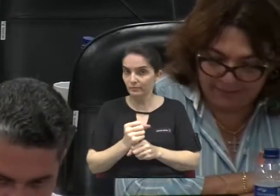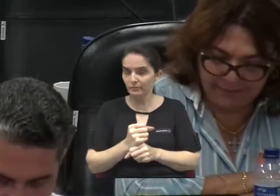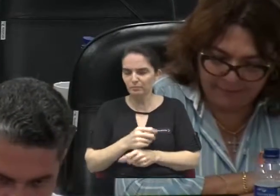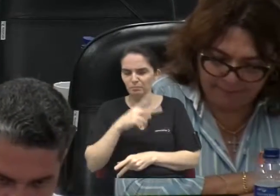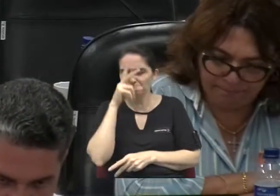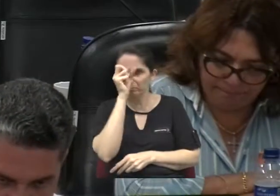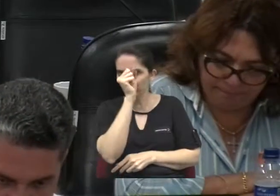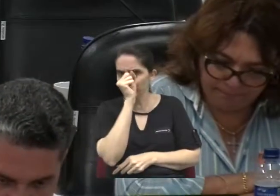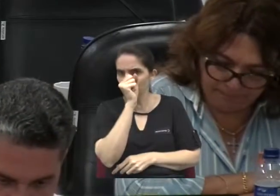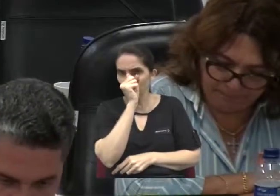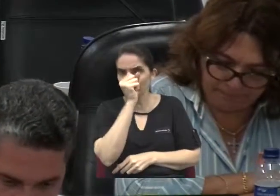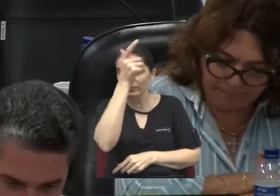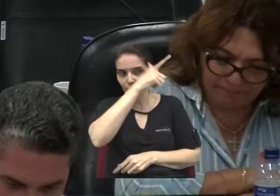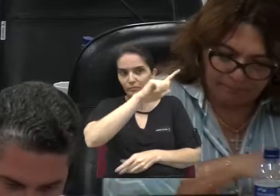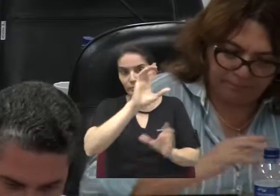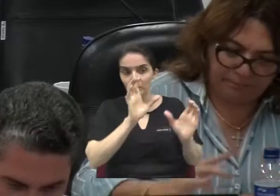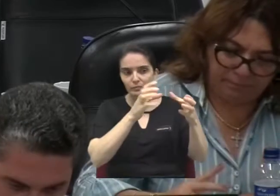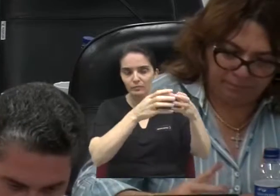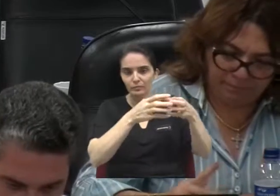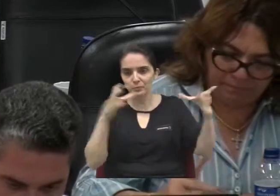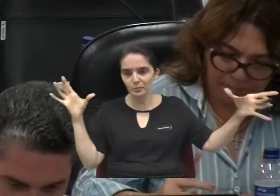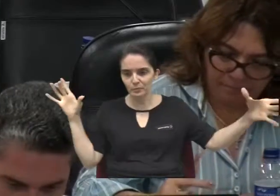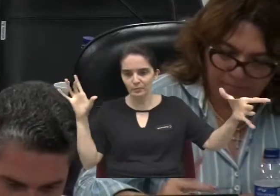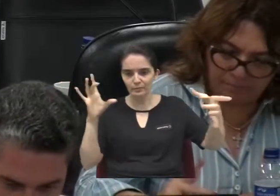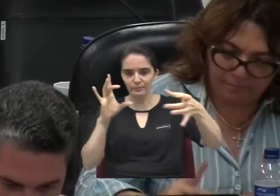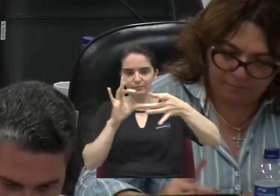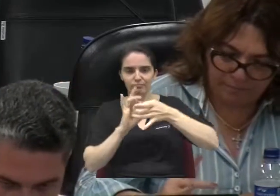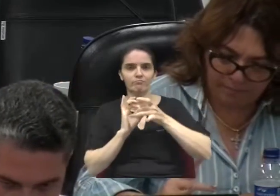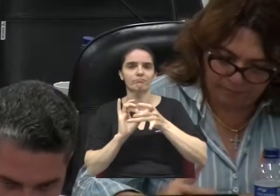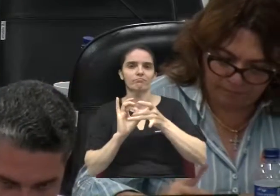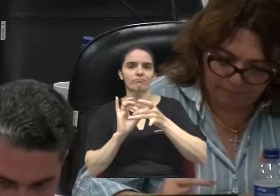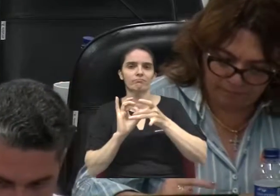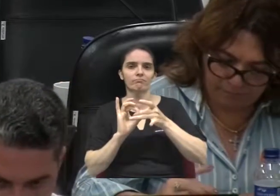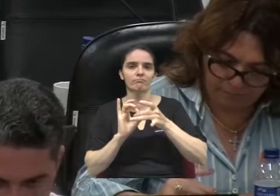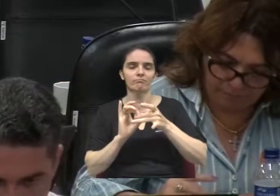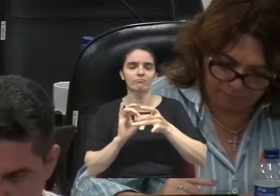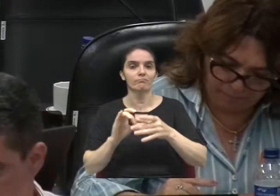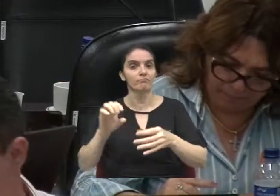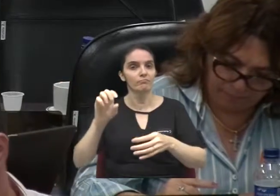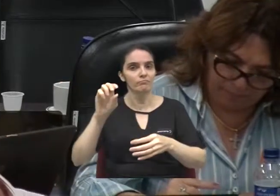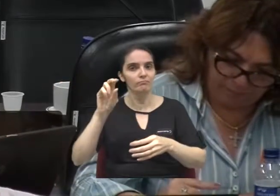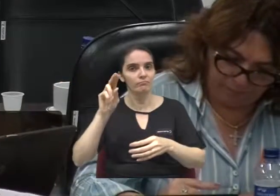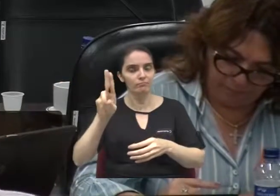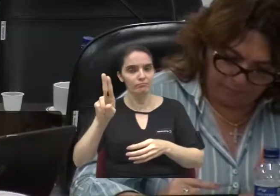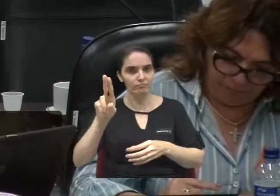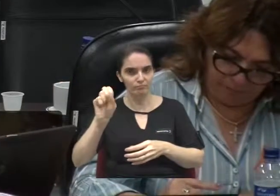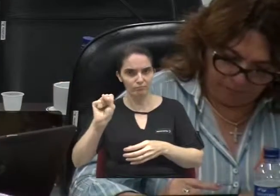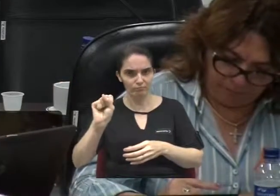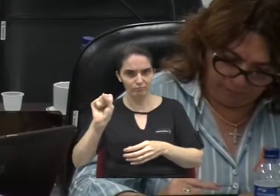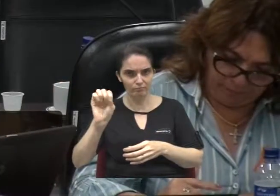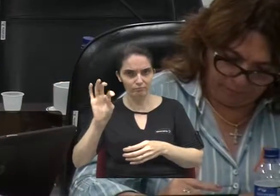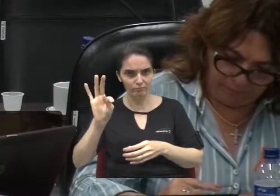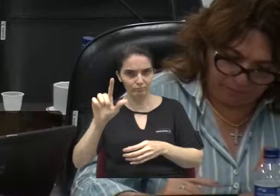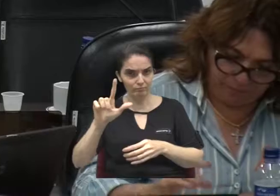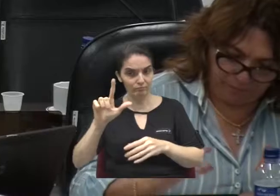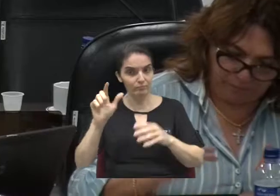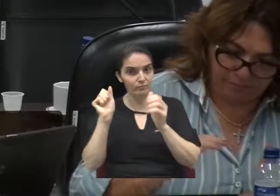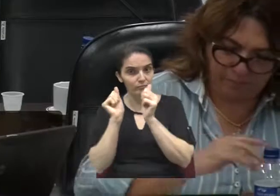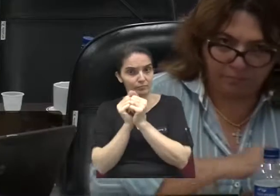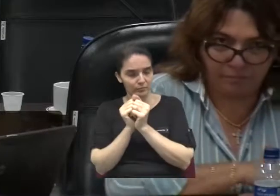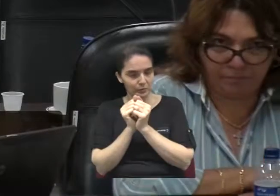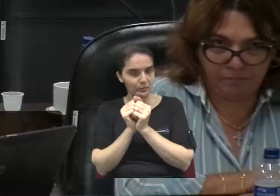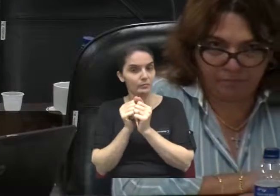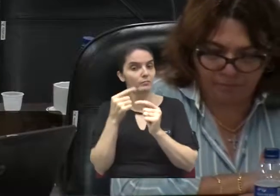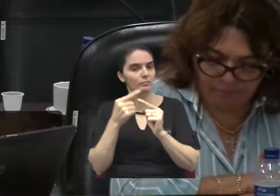entidades que vieram somar, inclusive da USTL, que tem um peso muito grande no município de Limeira,